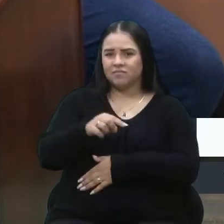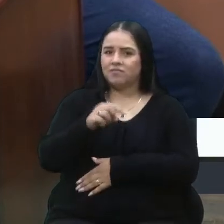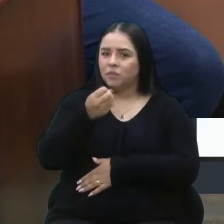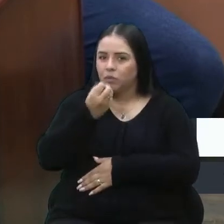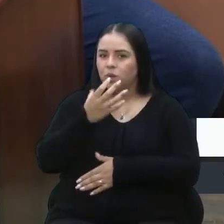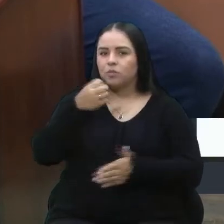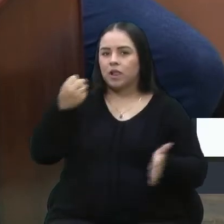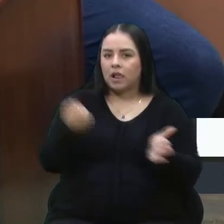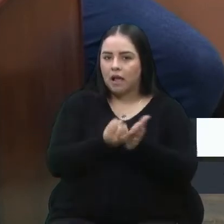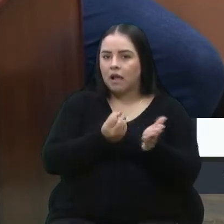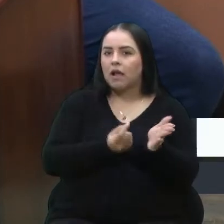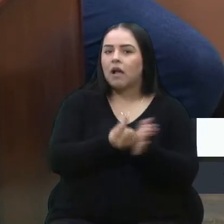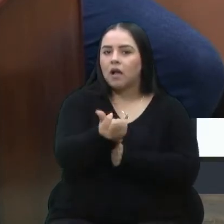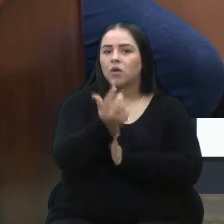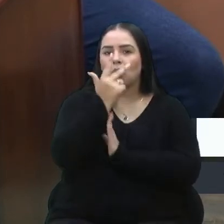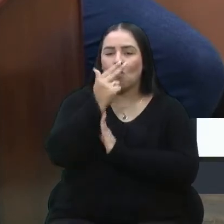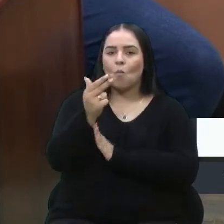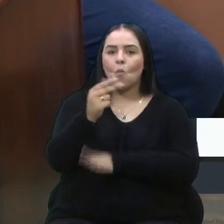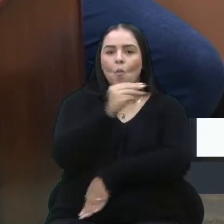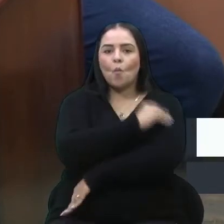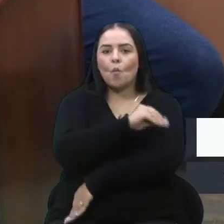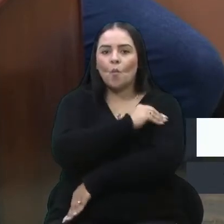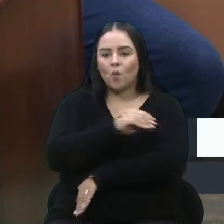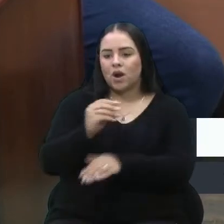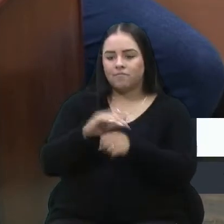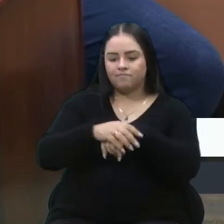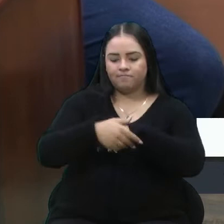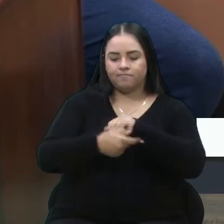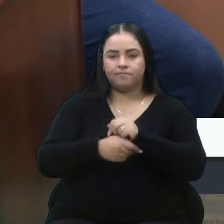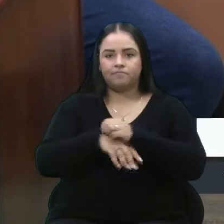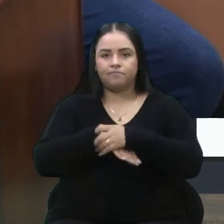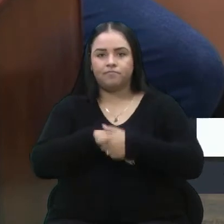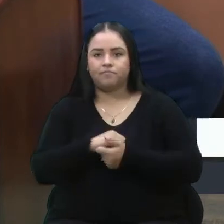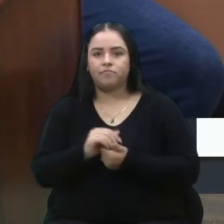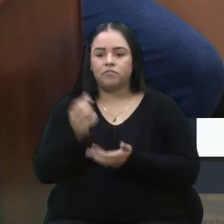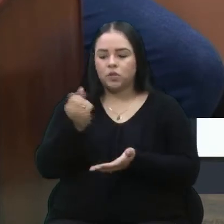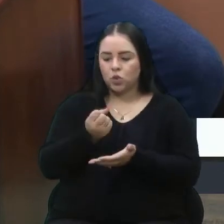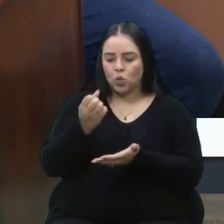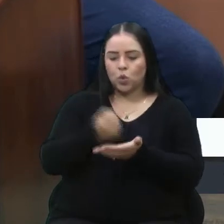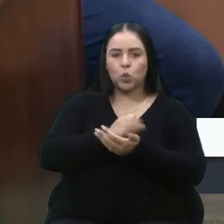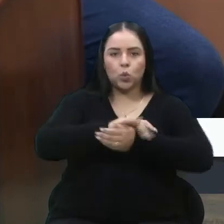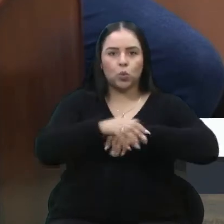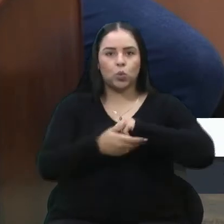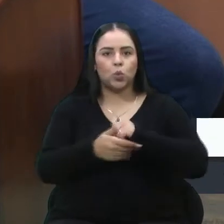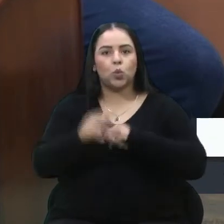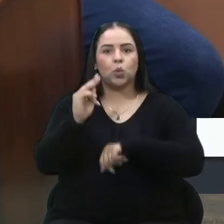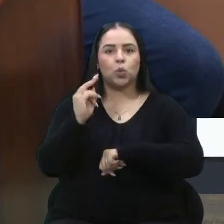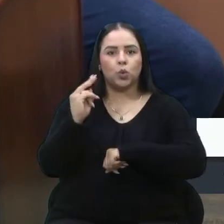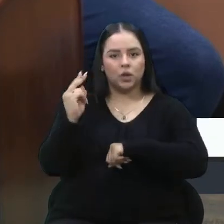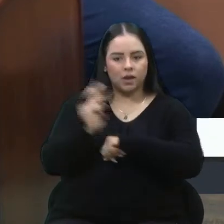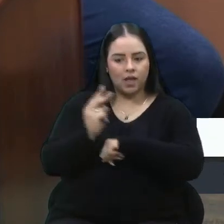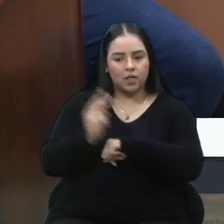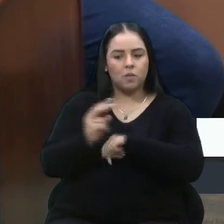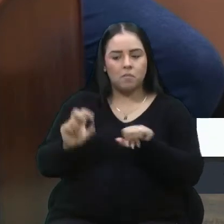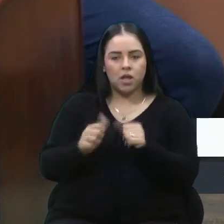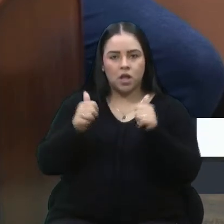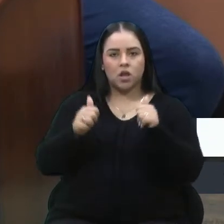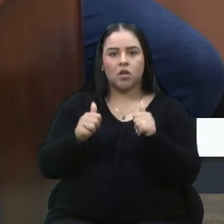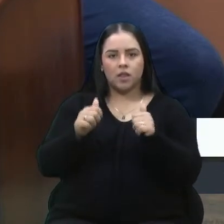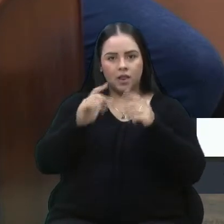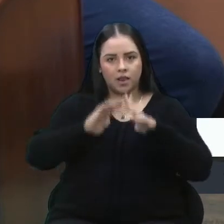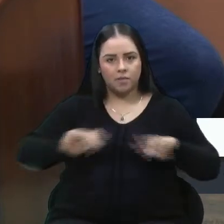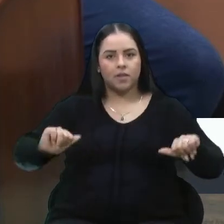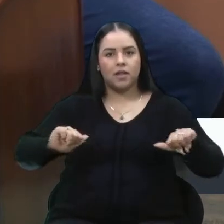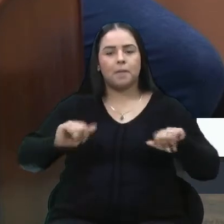legado assim como o álcool gel vai ficar como um cuidado maior que as pessoas vão ter na higienização a